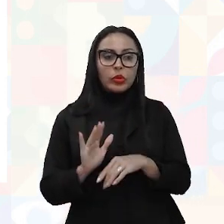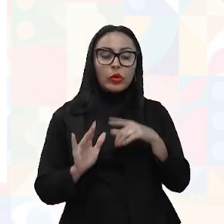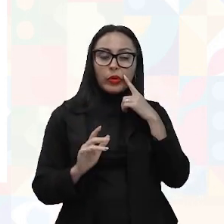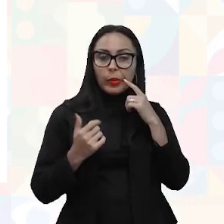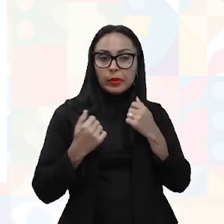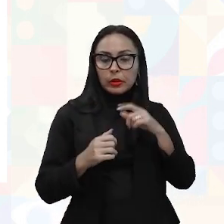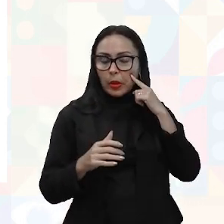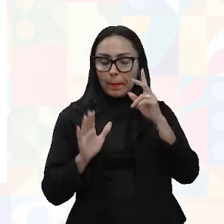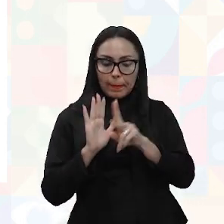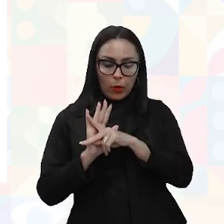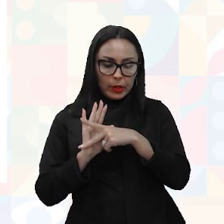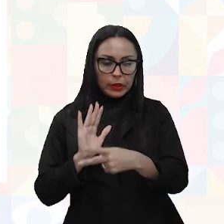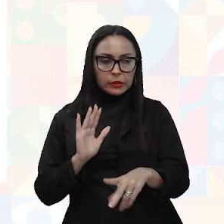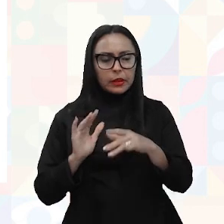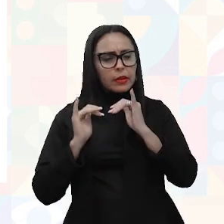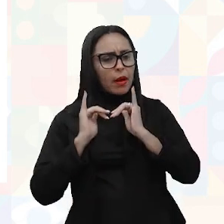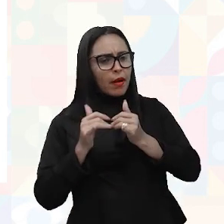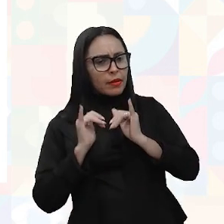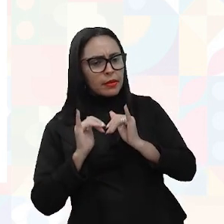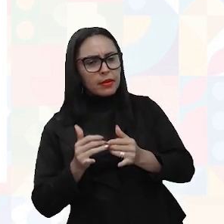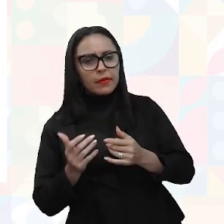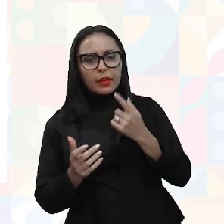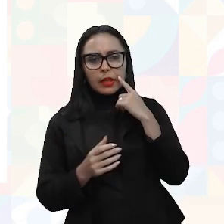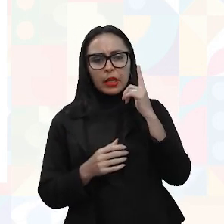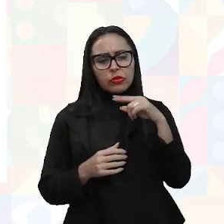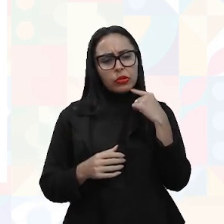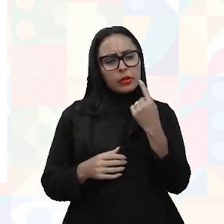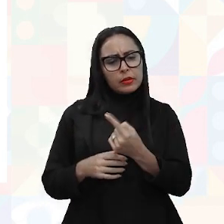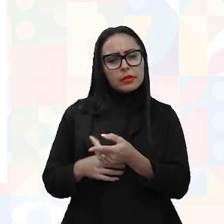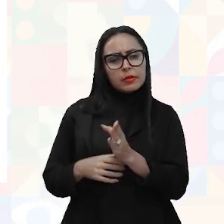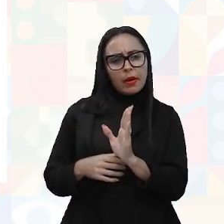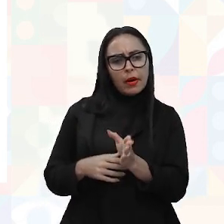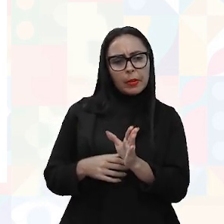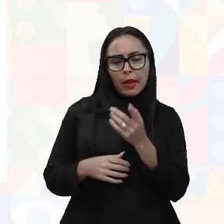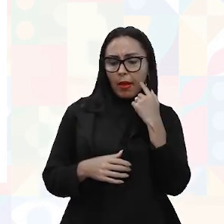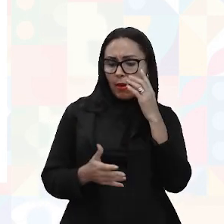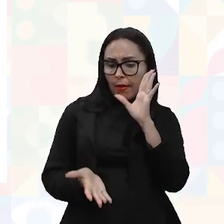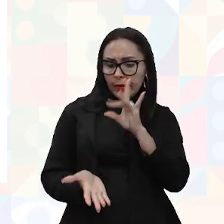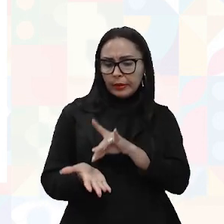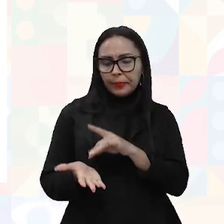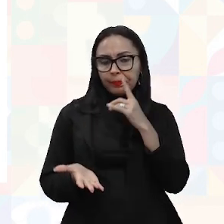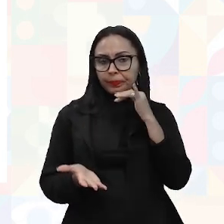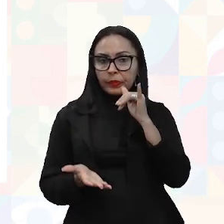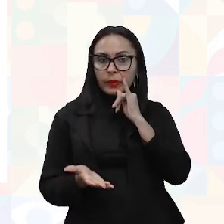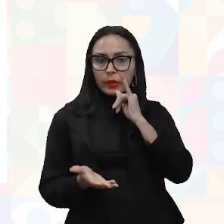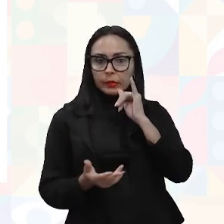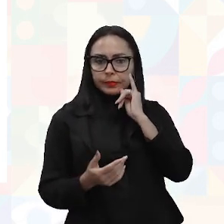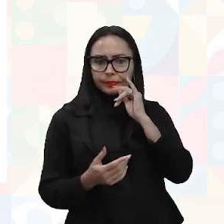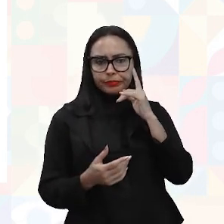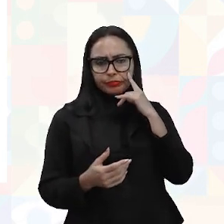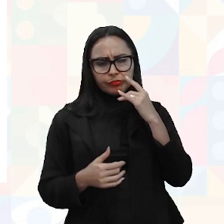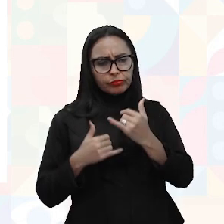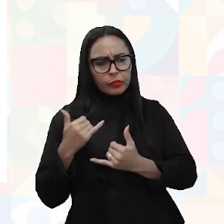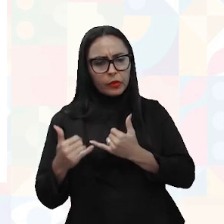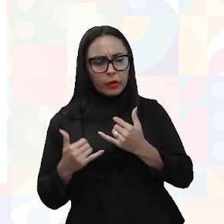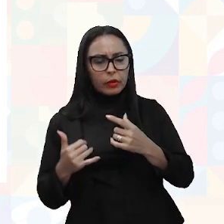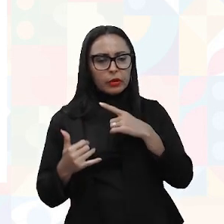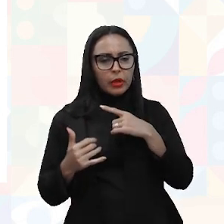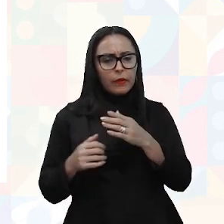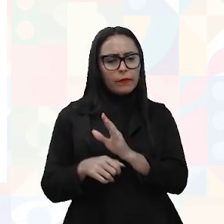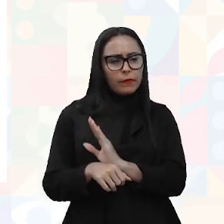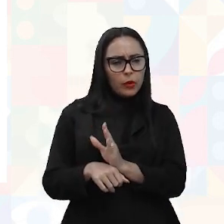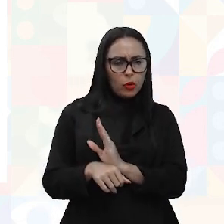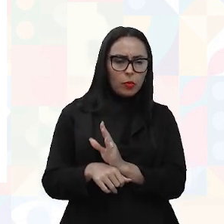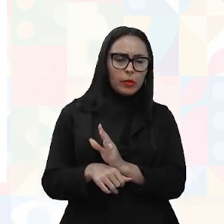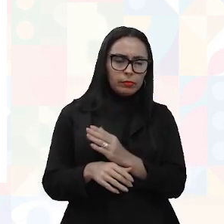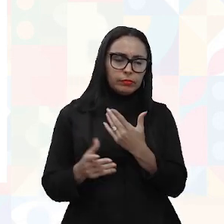a sua própria narrativa e a gente acaba vendo que, de fato, isso é real. Por exemplo, quem jogou Mortal Kombat, mesmo que tenha filmes baseados em